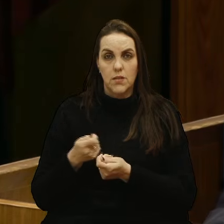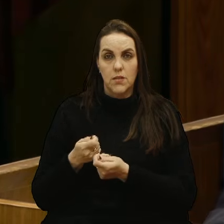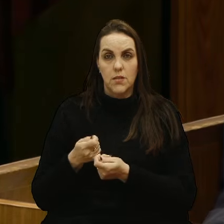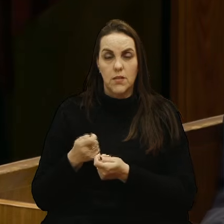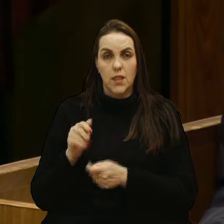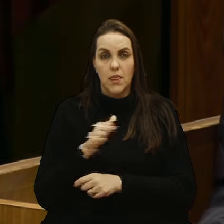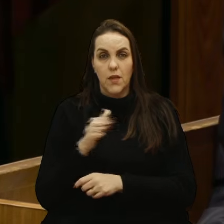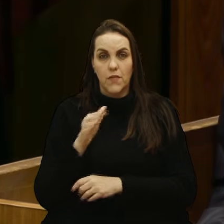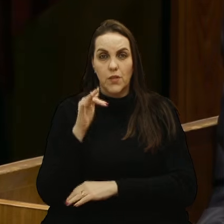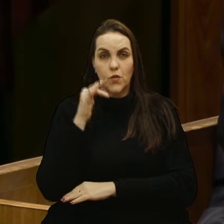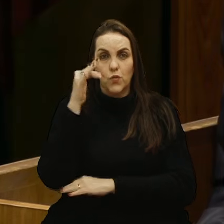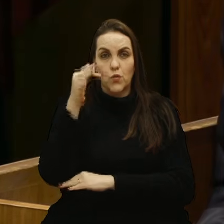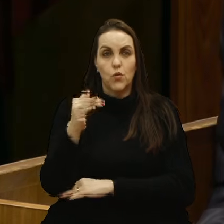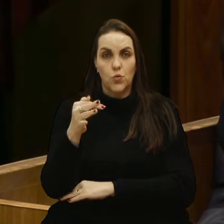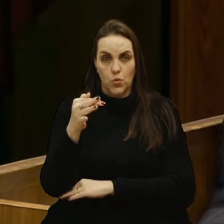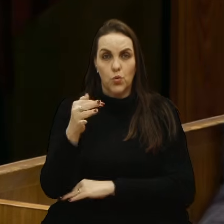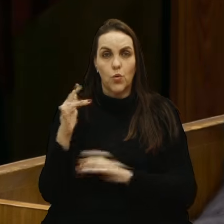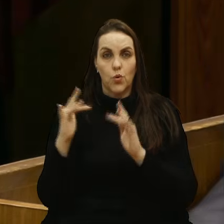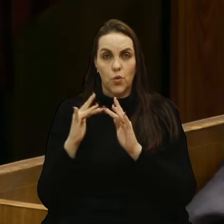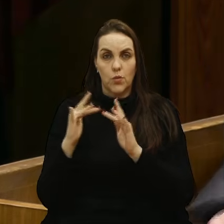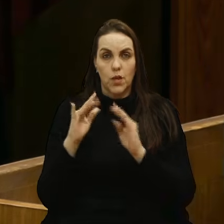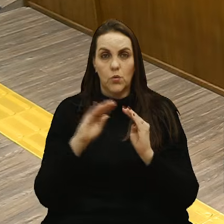talvez de um futuro contrato com o SAMAI.